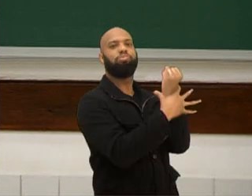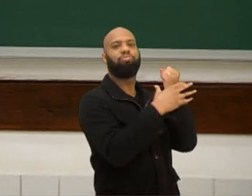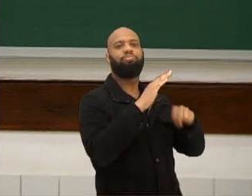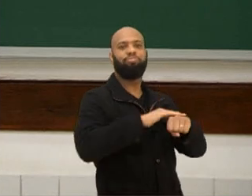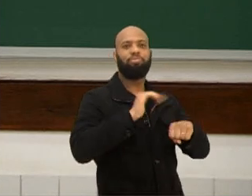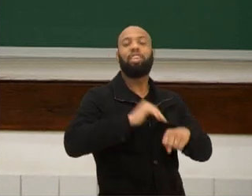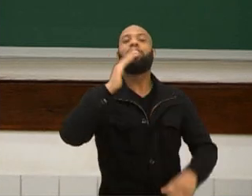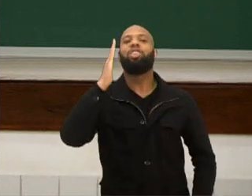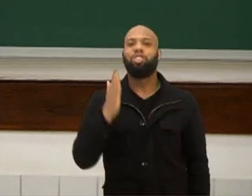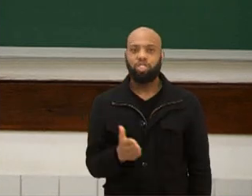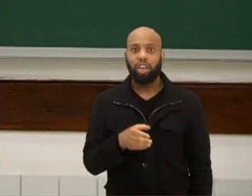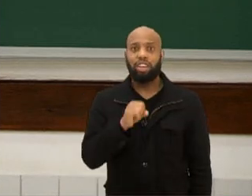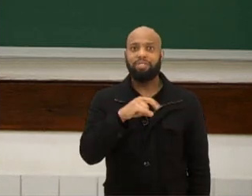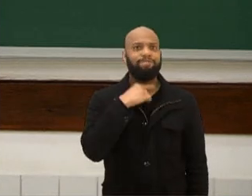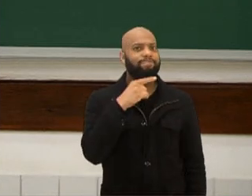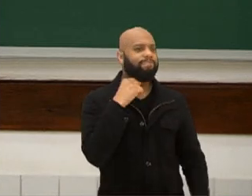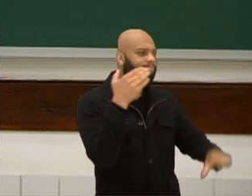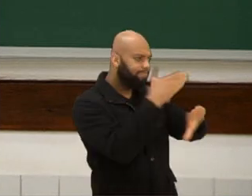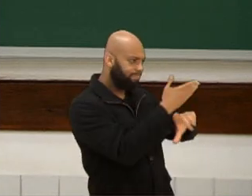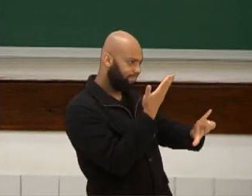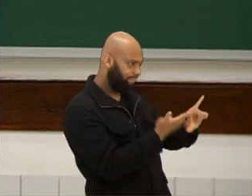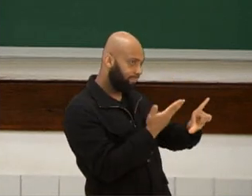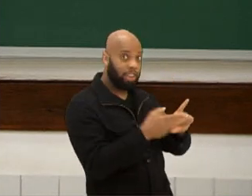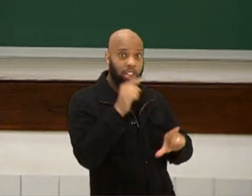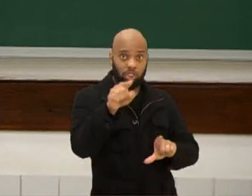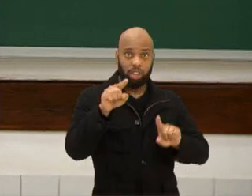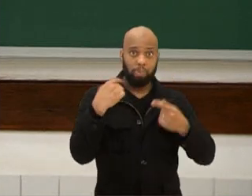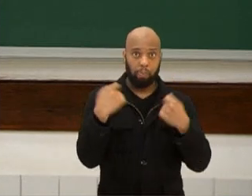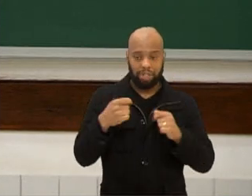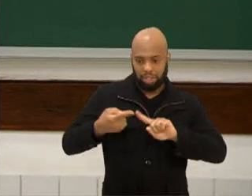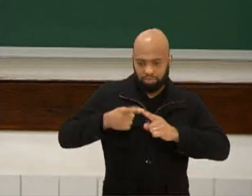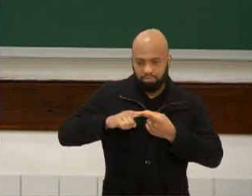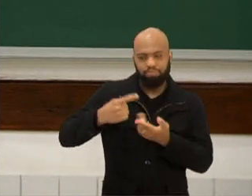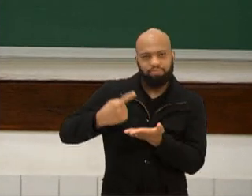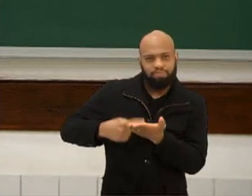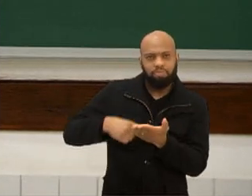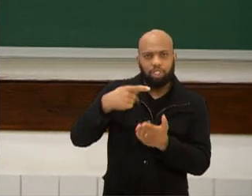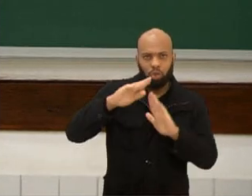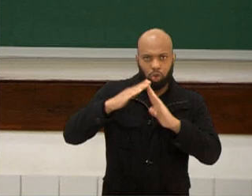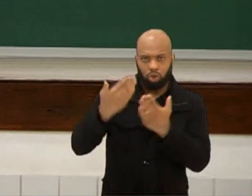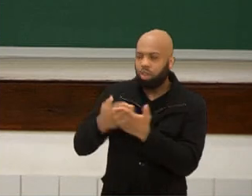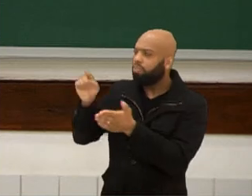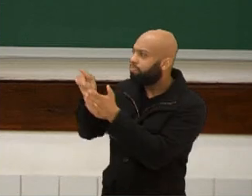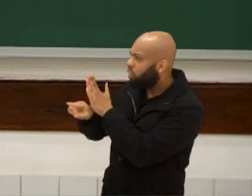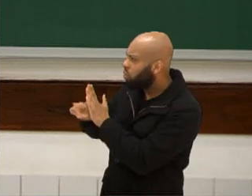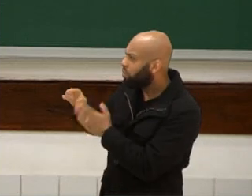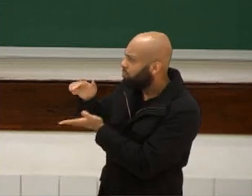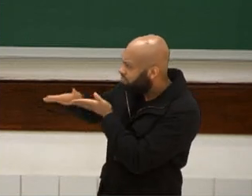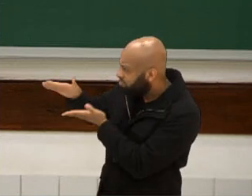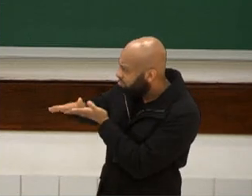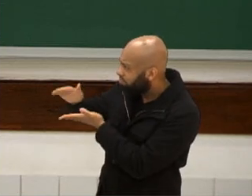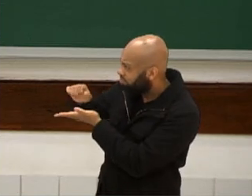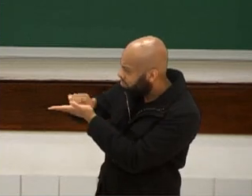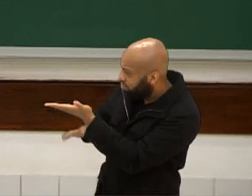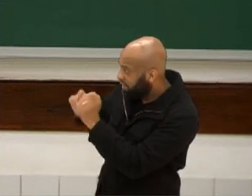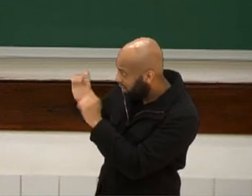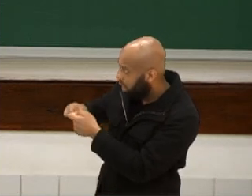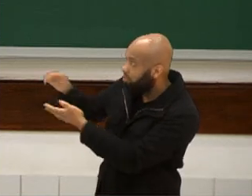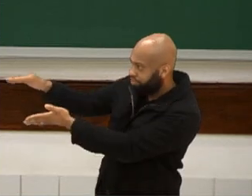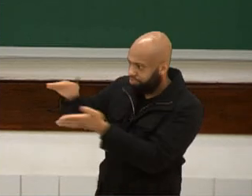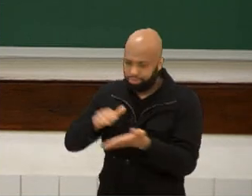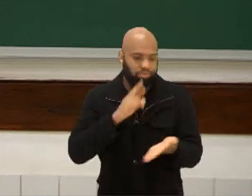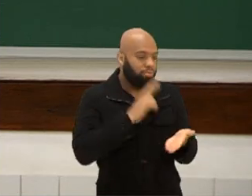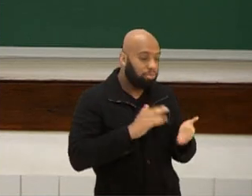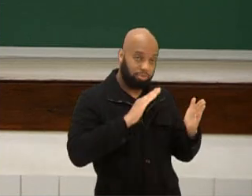que você entre em contato com a sua escola para ver quais são as atividades que estão disponíveis para você fazer. E eu gosto sempre de